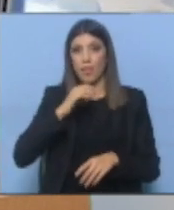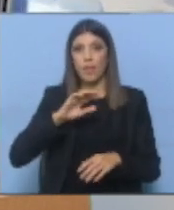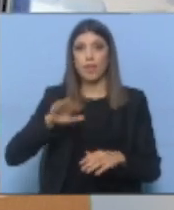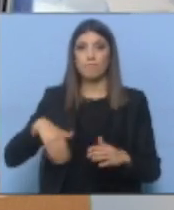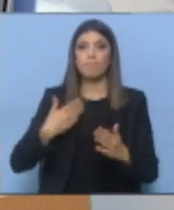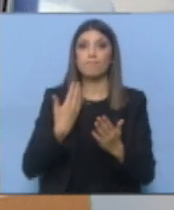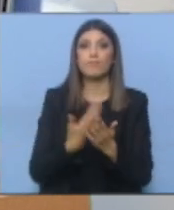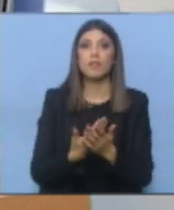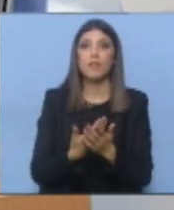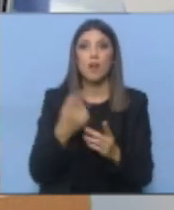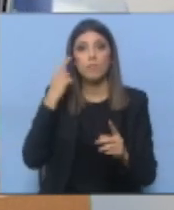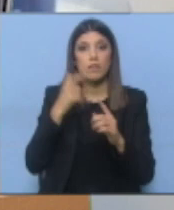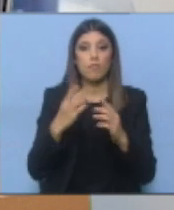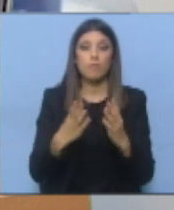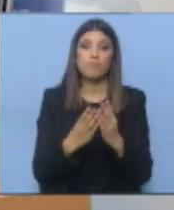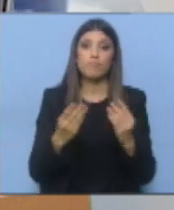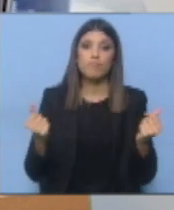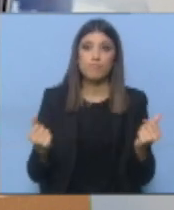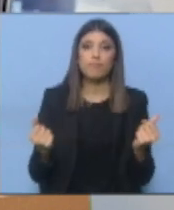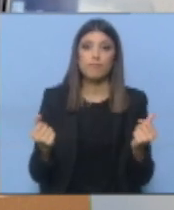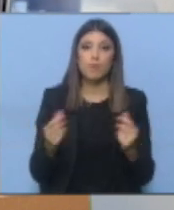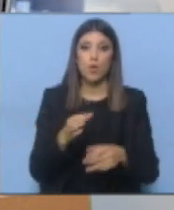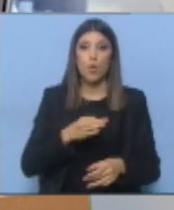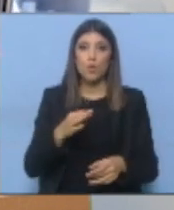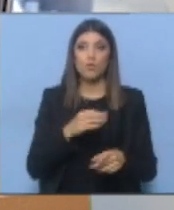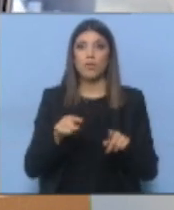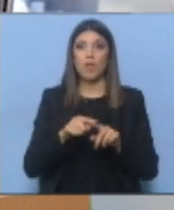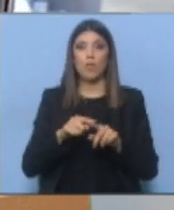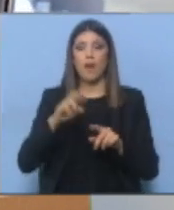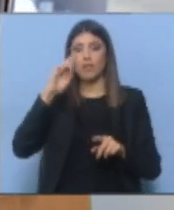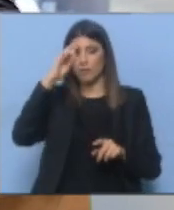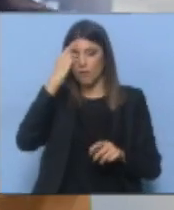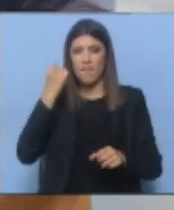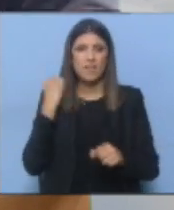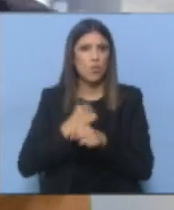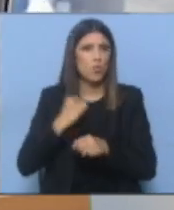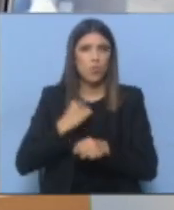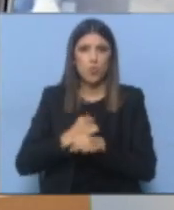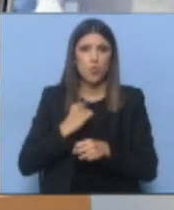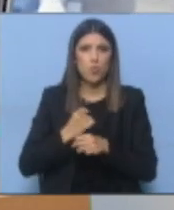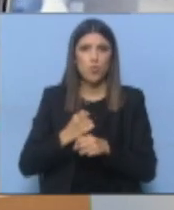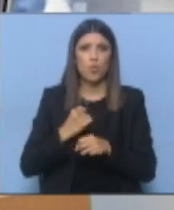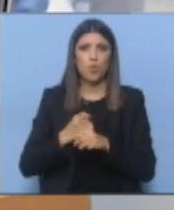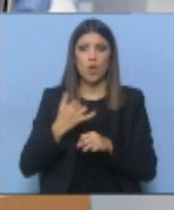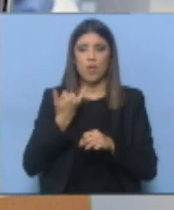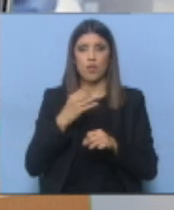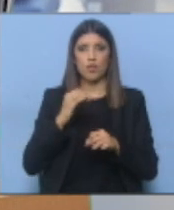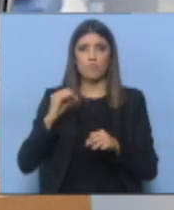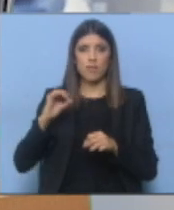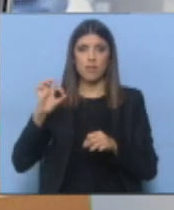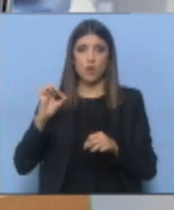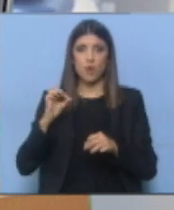concretas. O núcleo tem tido uma vida extremamente intensa nos períodos de crise de 2008 para a frente,